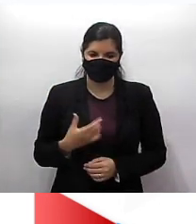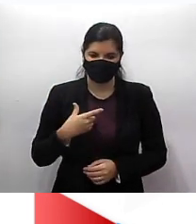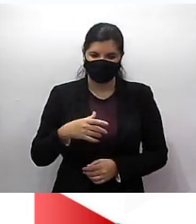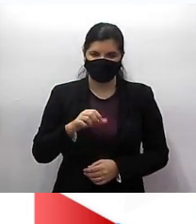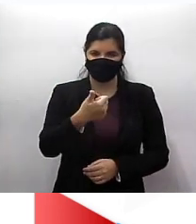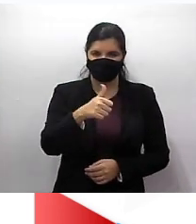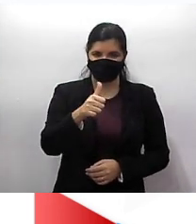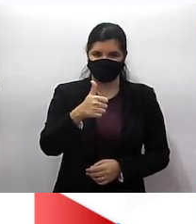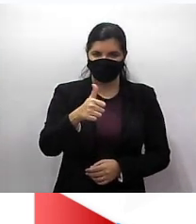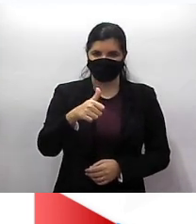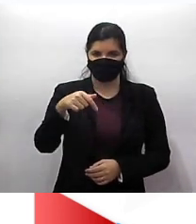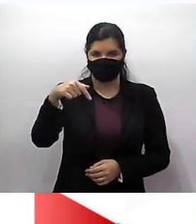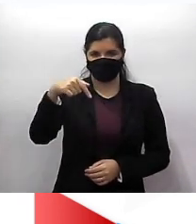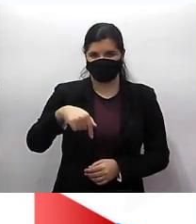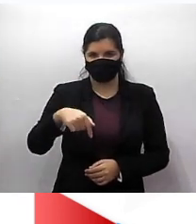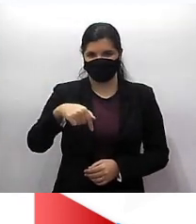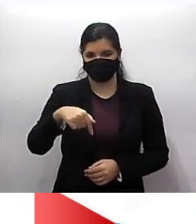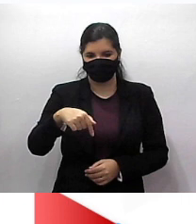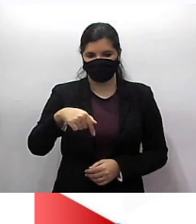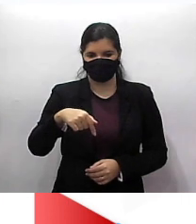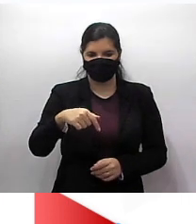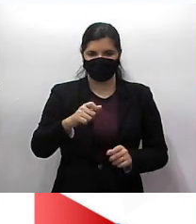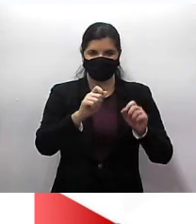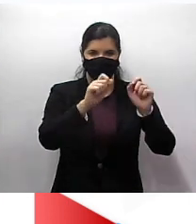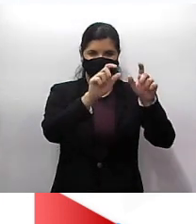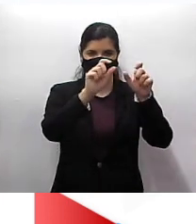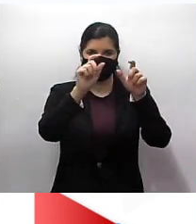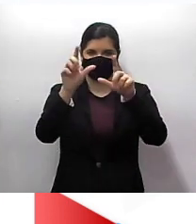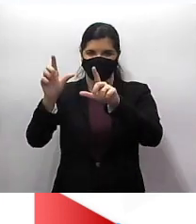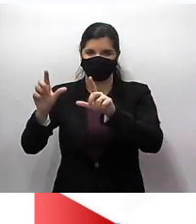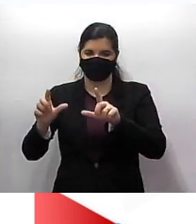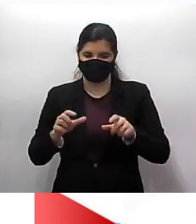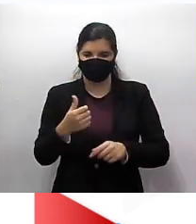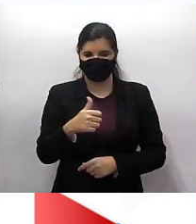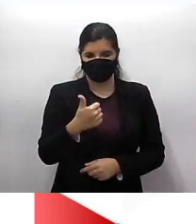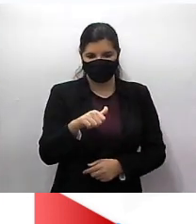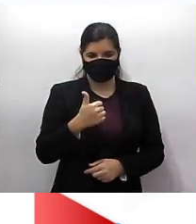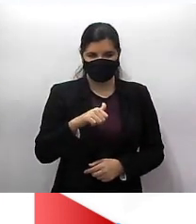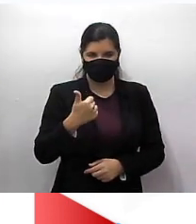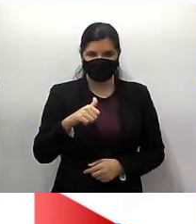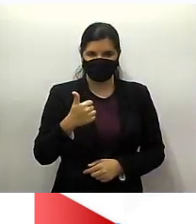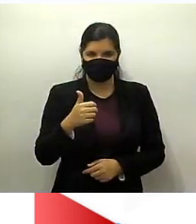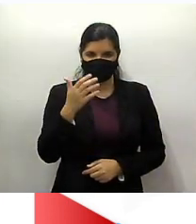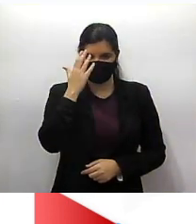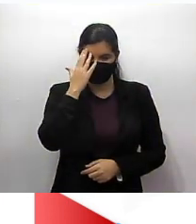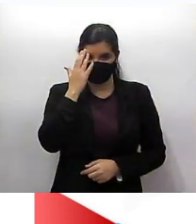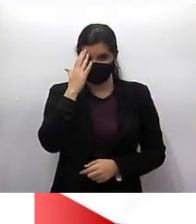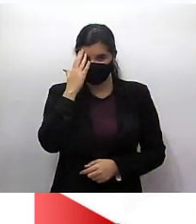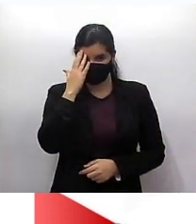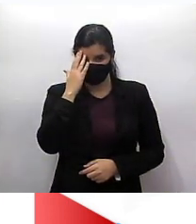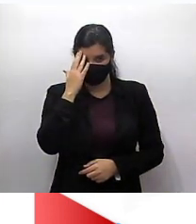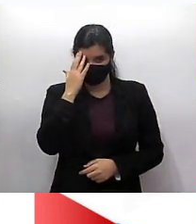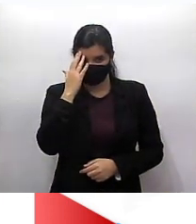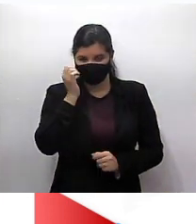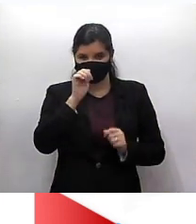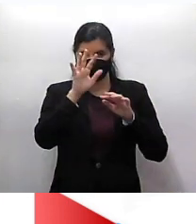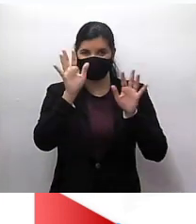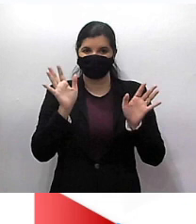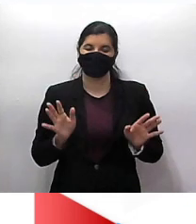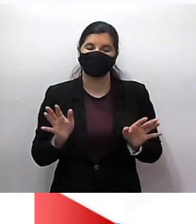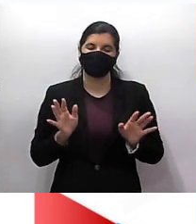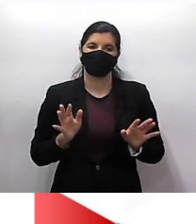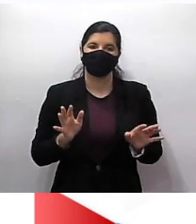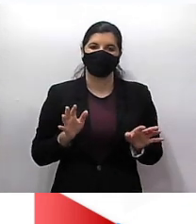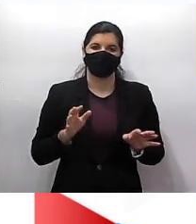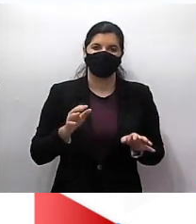11 quadrados, tá vendo? Estou usando como unidade de medida o próprio quadrado, deu para entender? Tá claro? Não estou